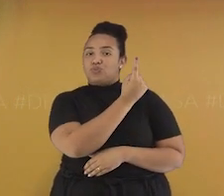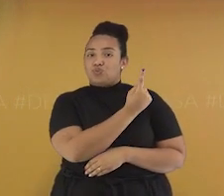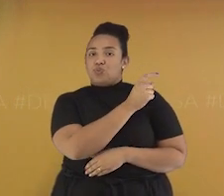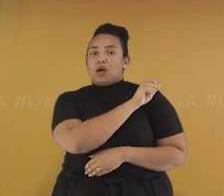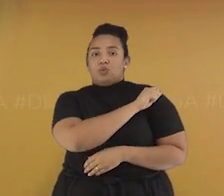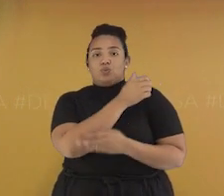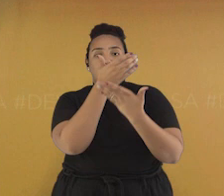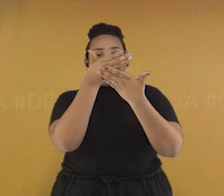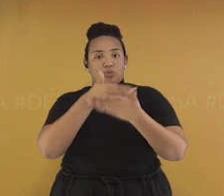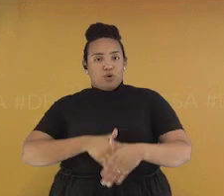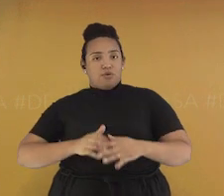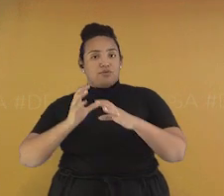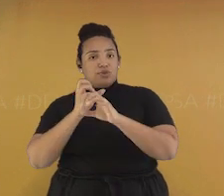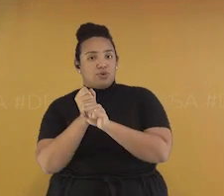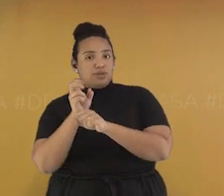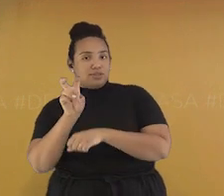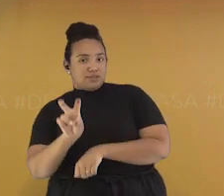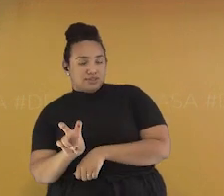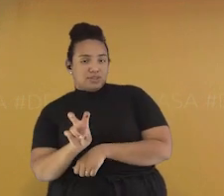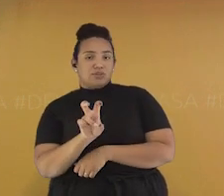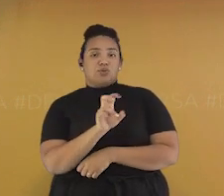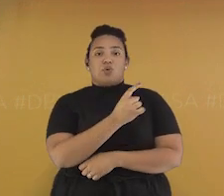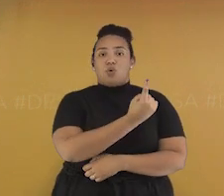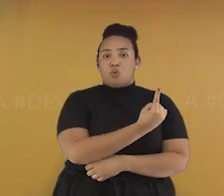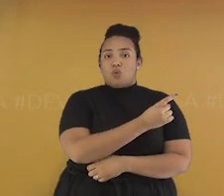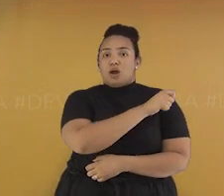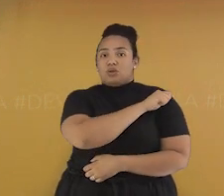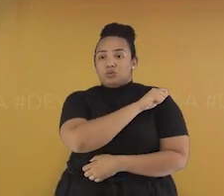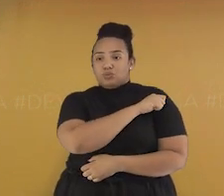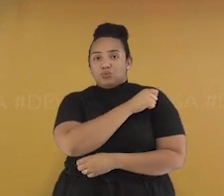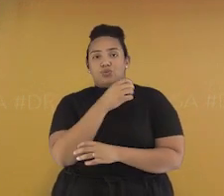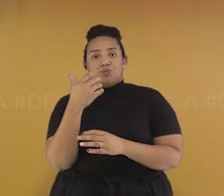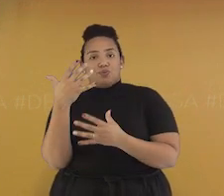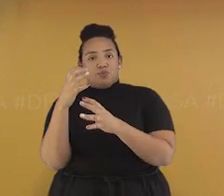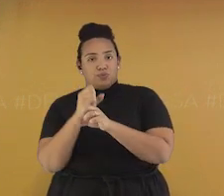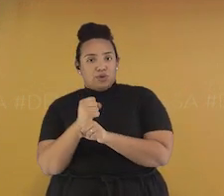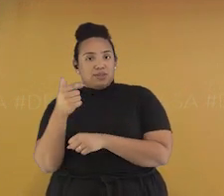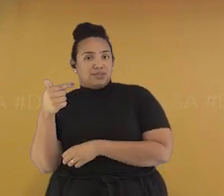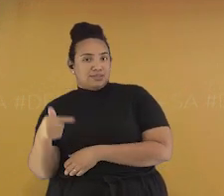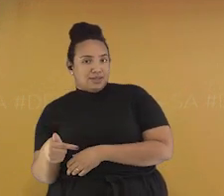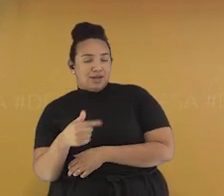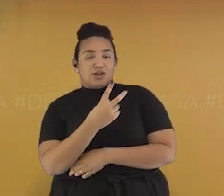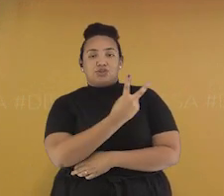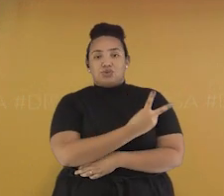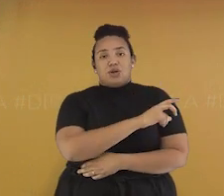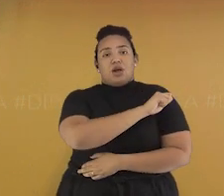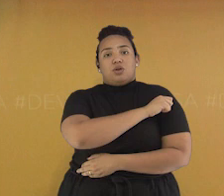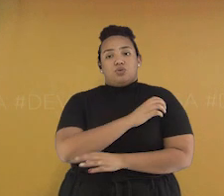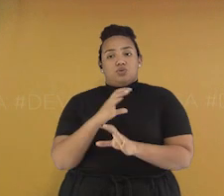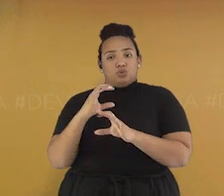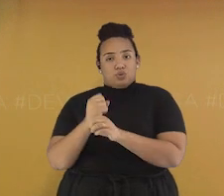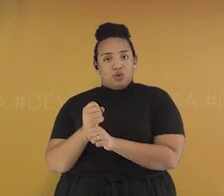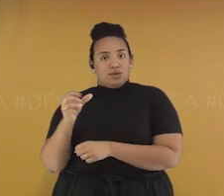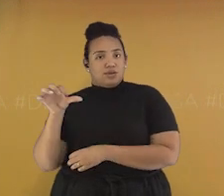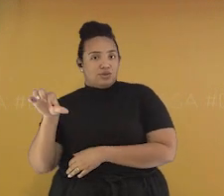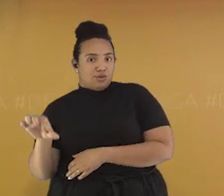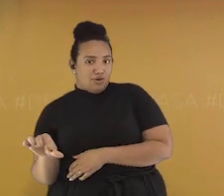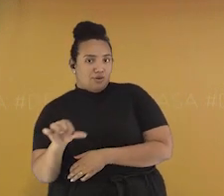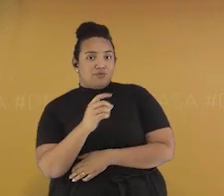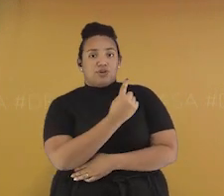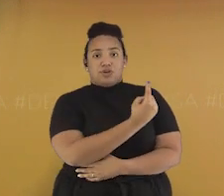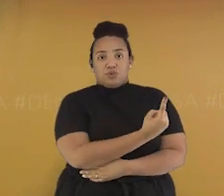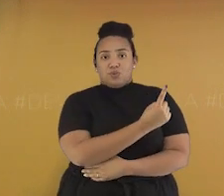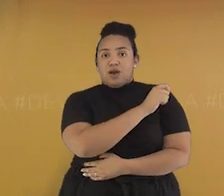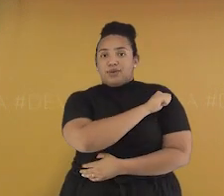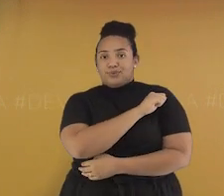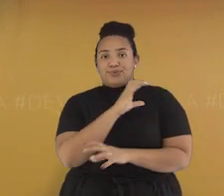aluno tirou 5 na prova, um aluno tirou 7 na prova, 2 alunos obtiveram nota 9 e um